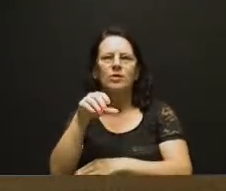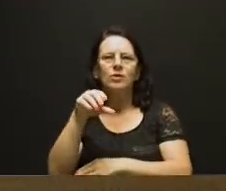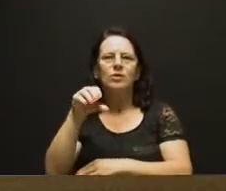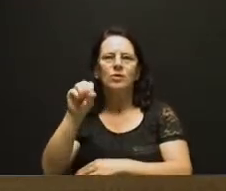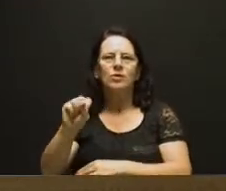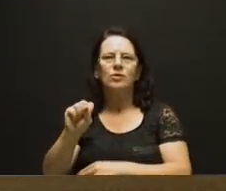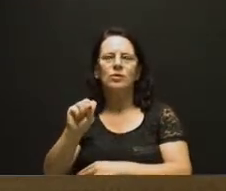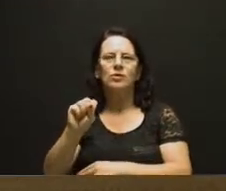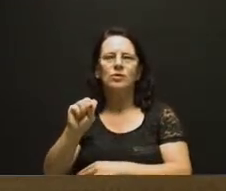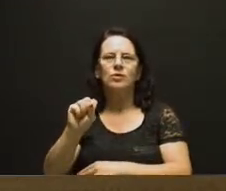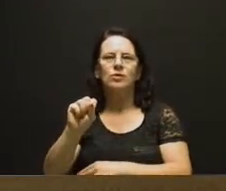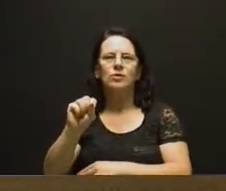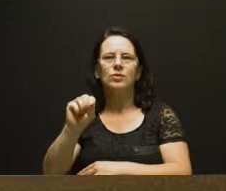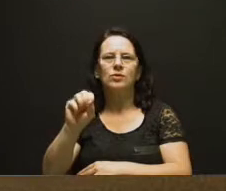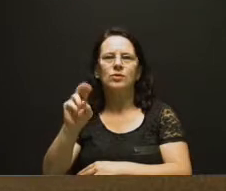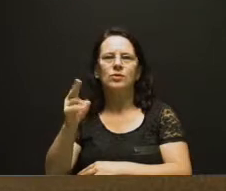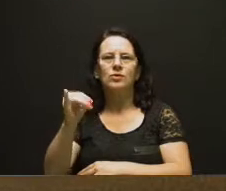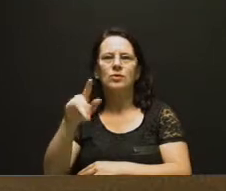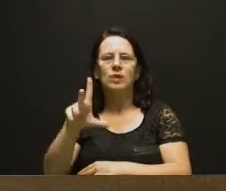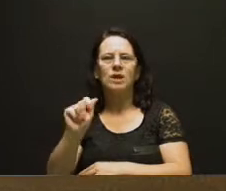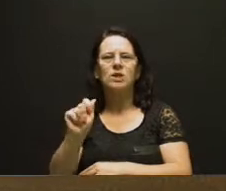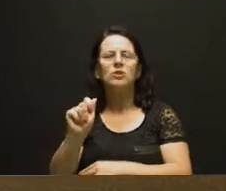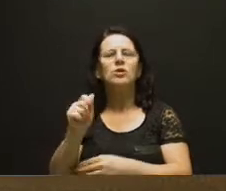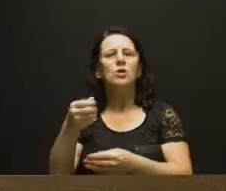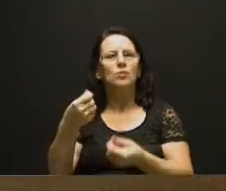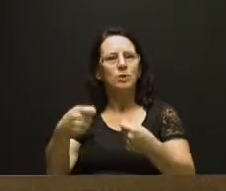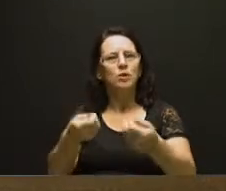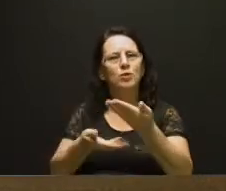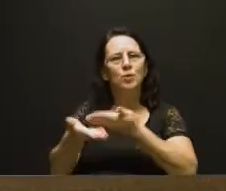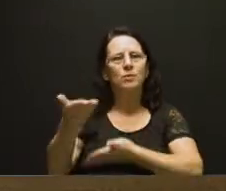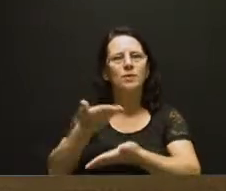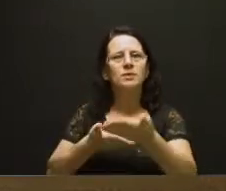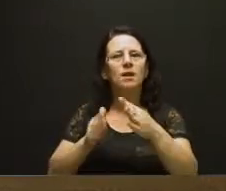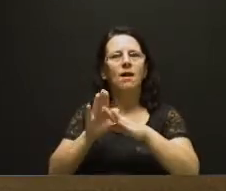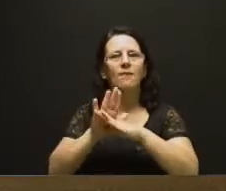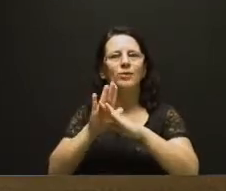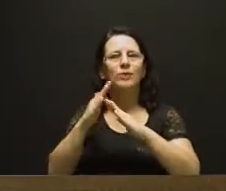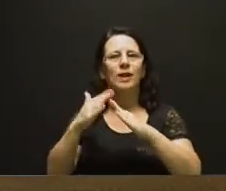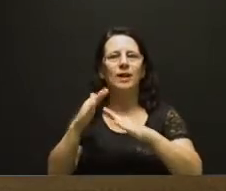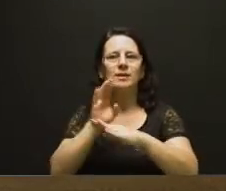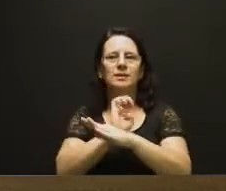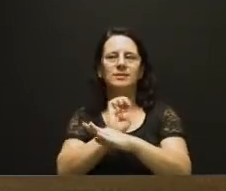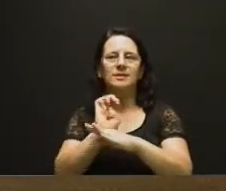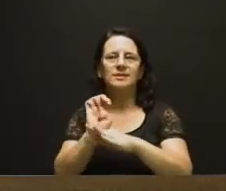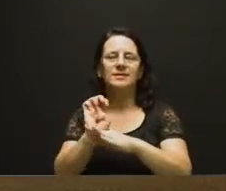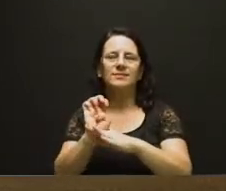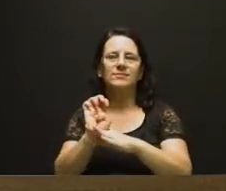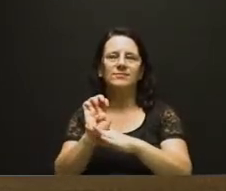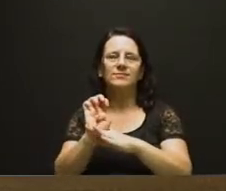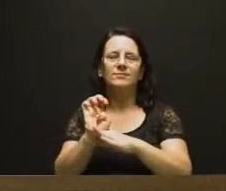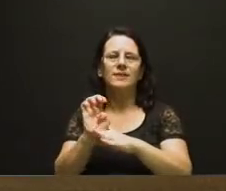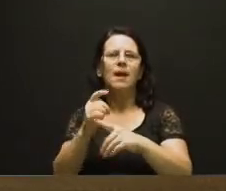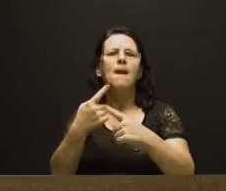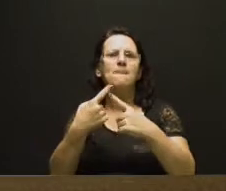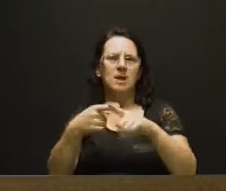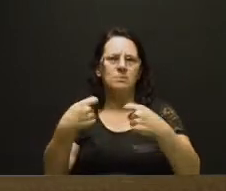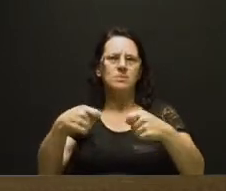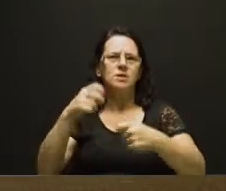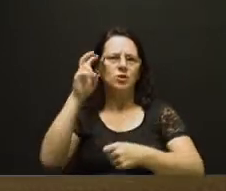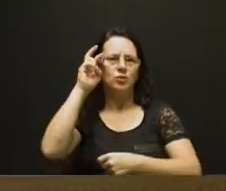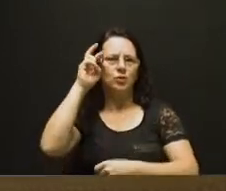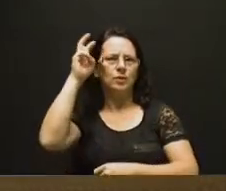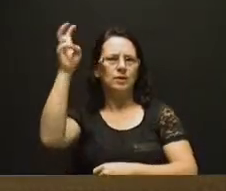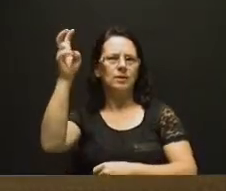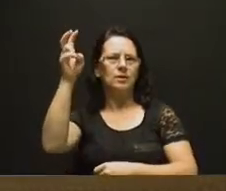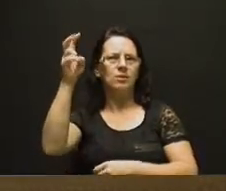repassar mas ninguém nos procura por isso que digo essa batalha será vencida com inteligência a participação efetiva